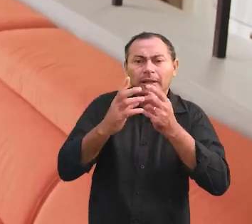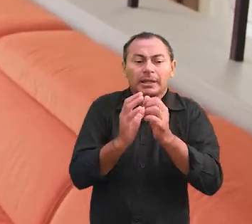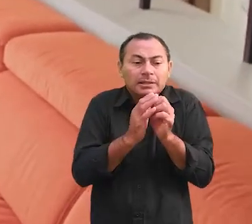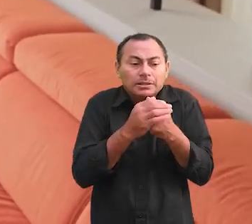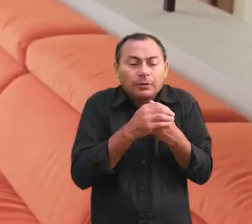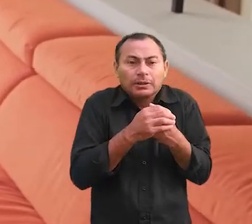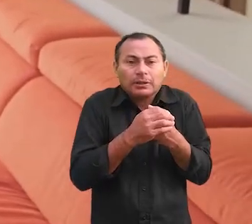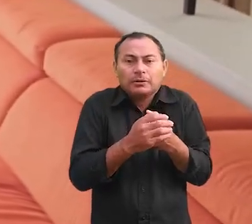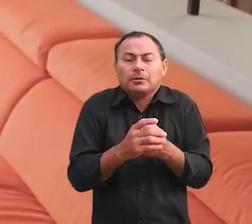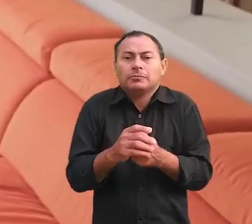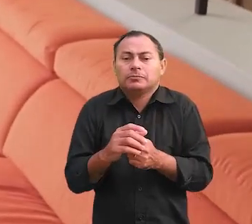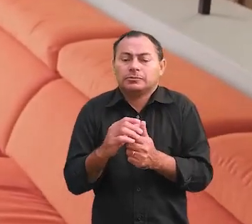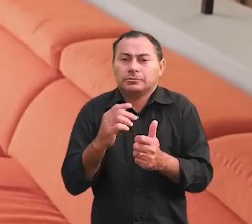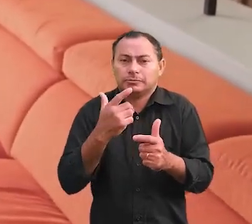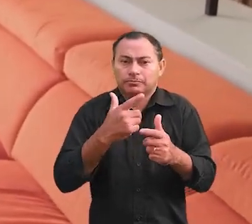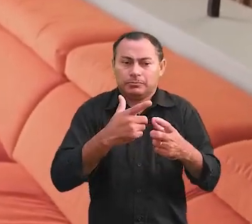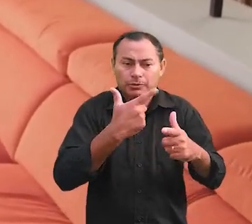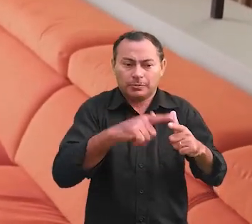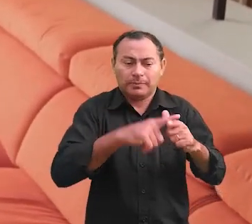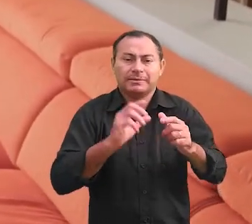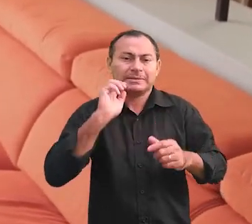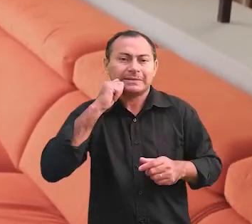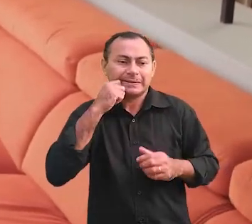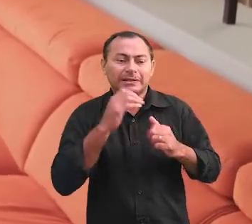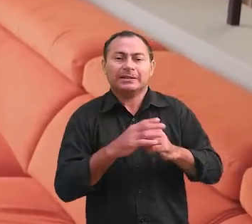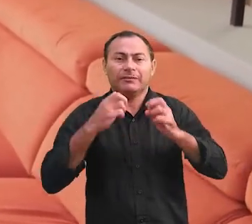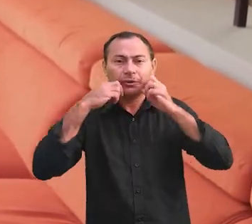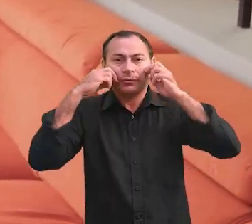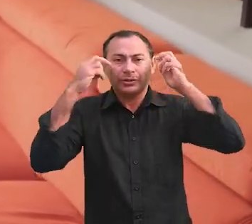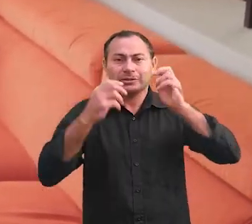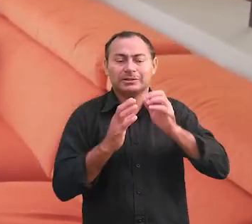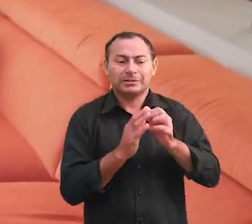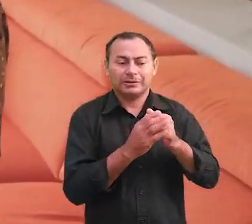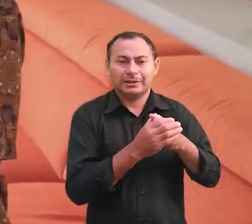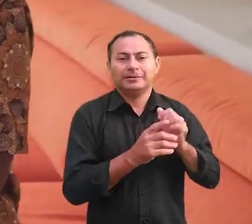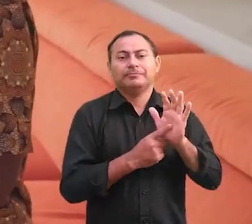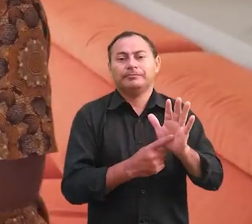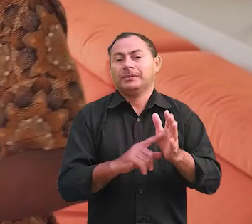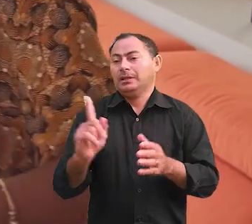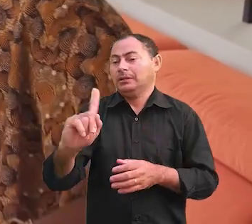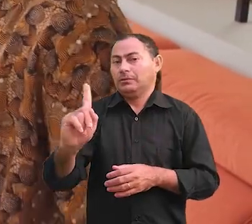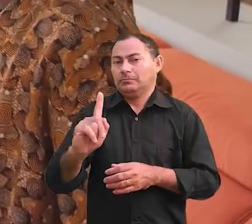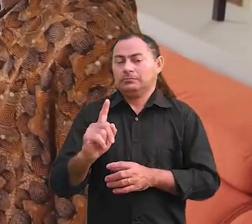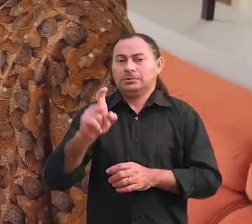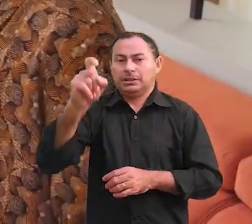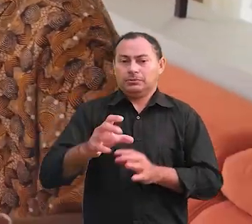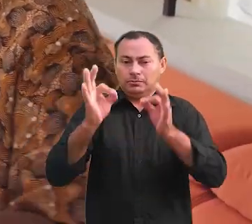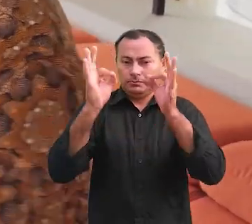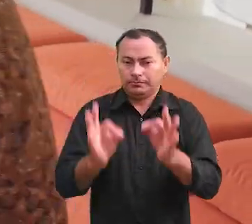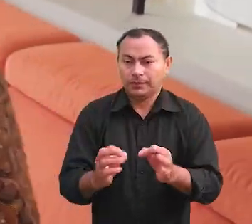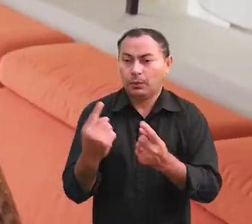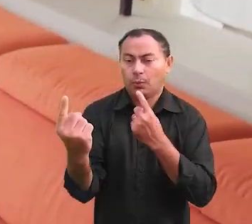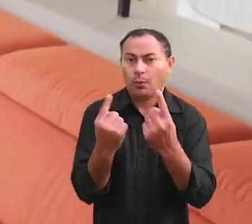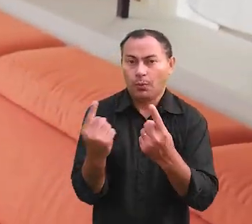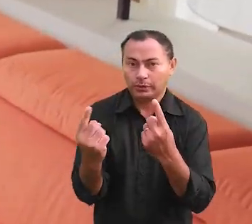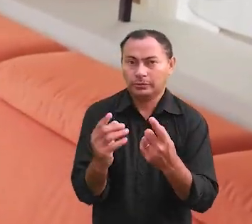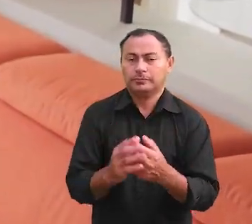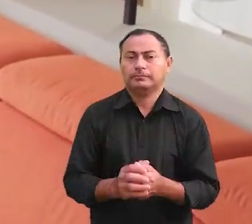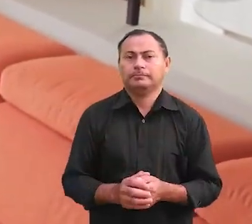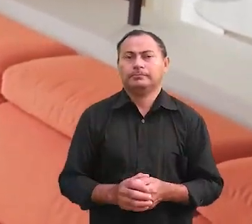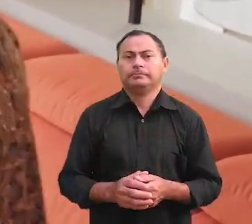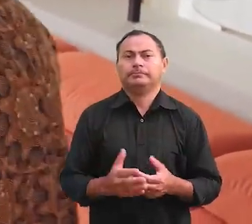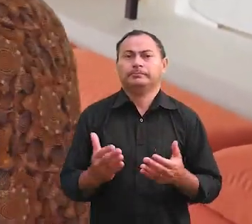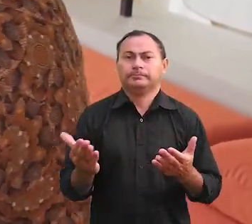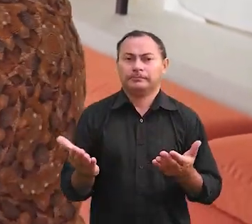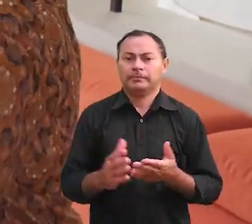começaram a esconder procedimentos secretos e vergonhosos eles não estavam sendo honestos um com